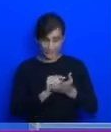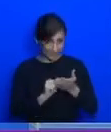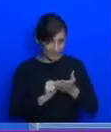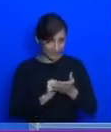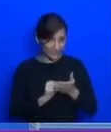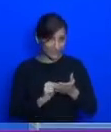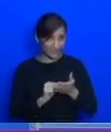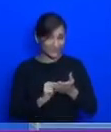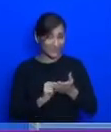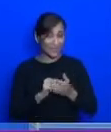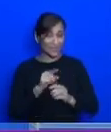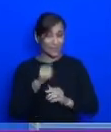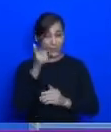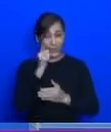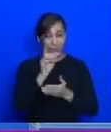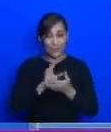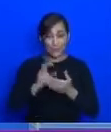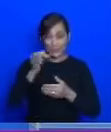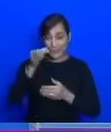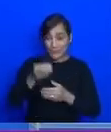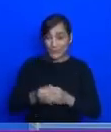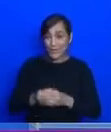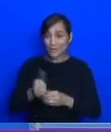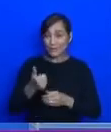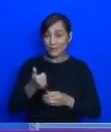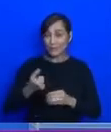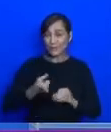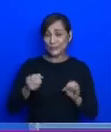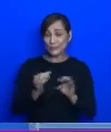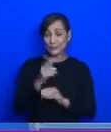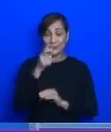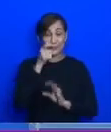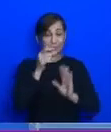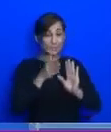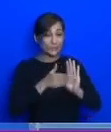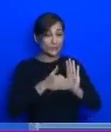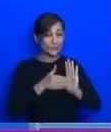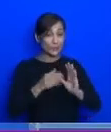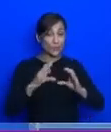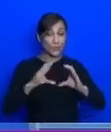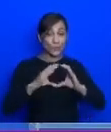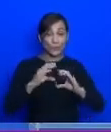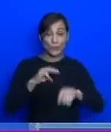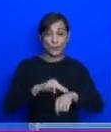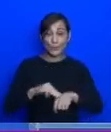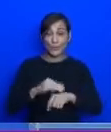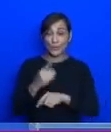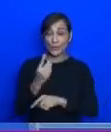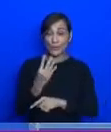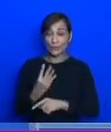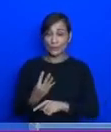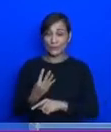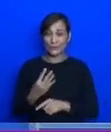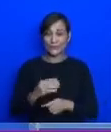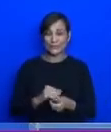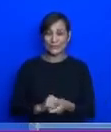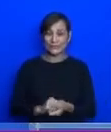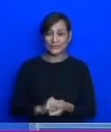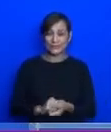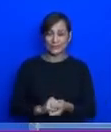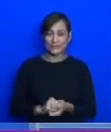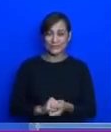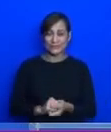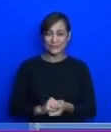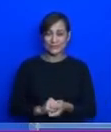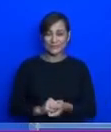marcando? Você ganha já a partir de 11 acertos. Fique de olho na sua aposta. Bola marrom, número 14. Marrom,